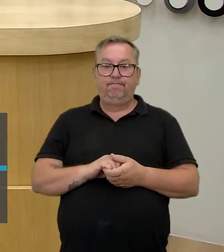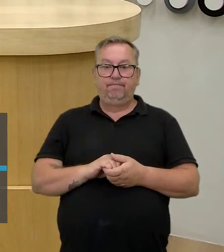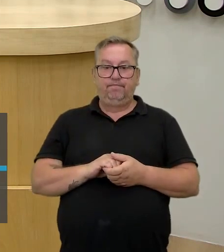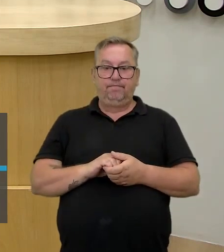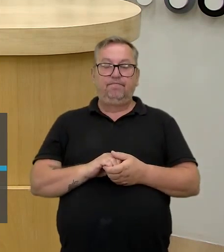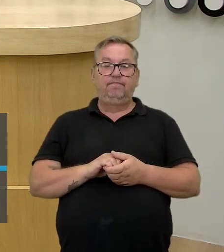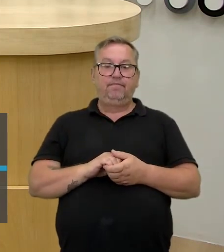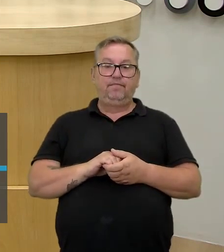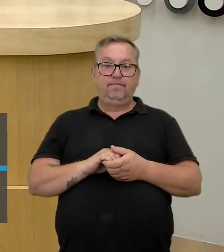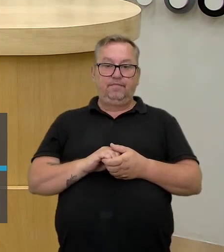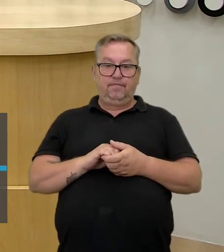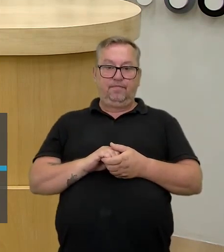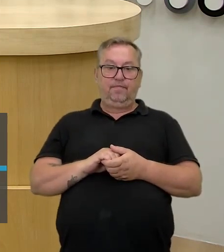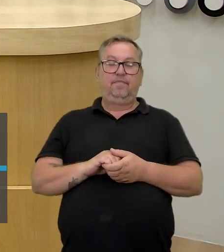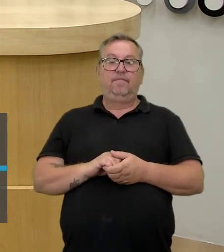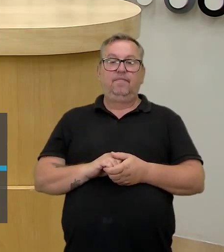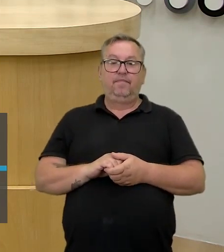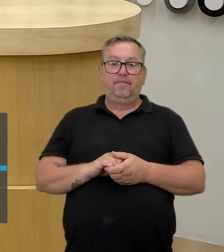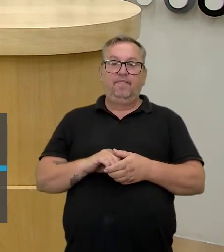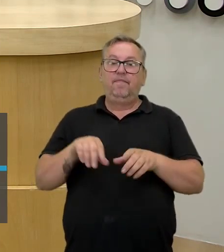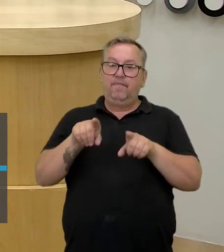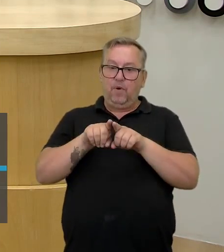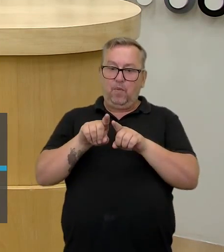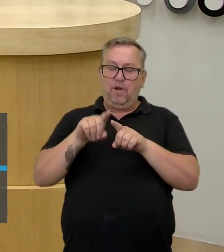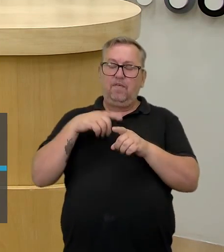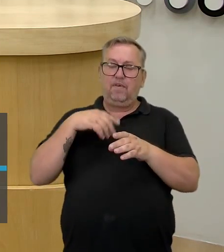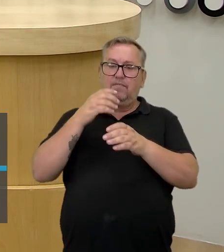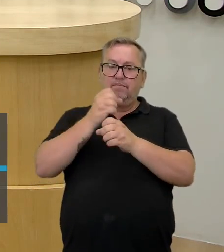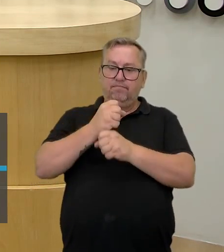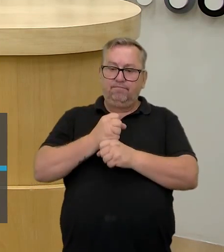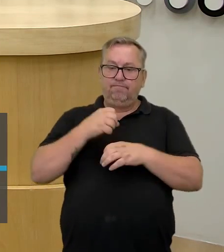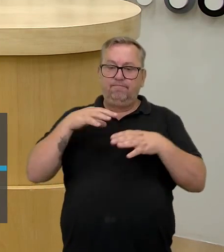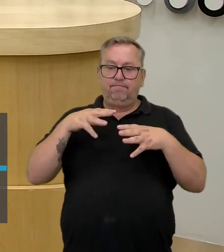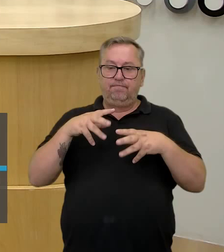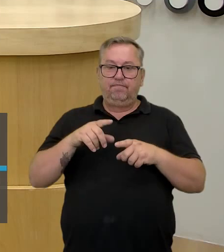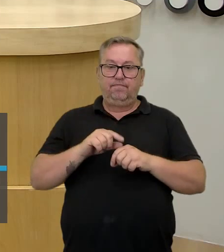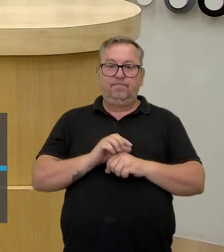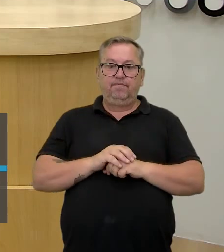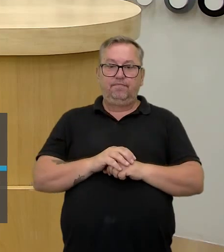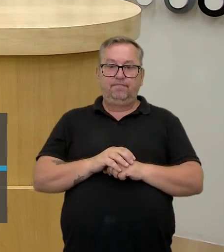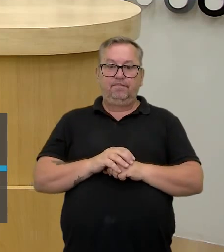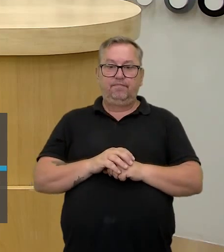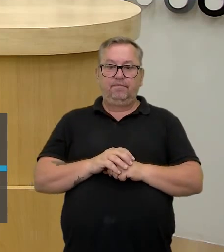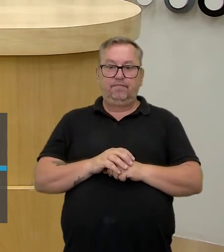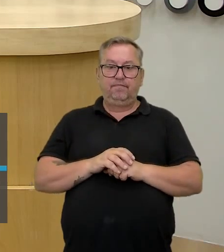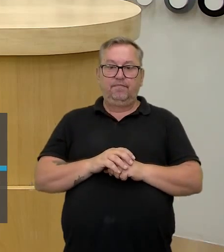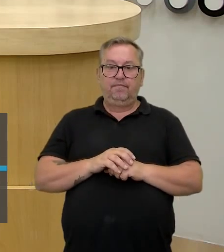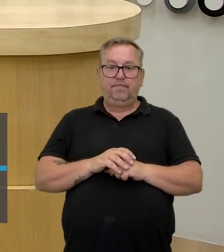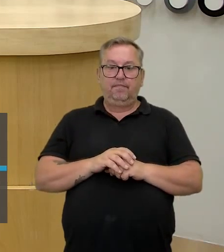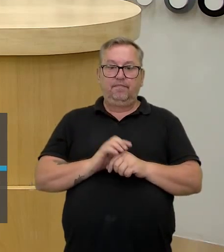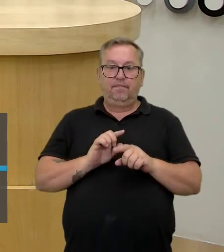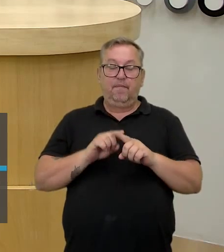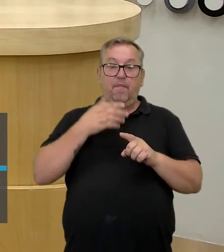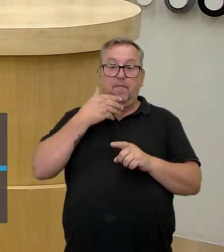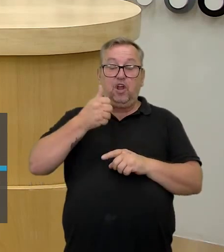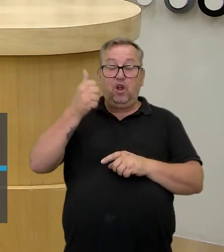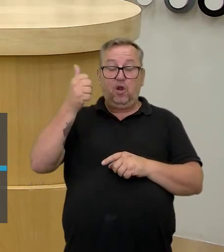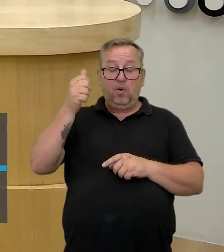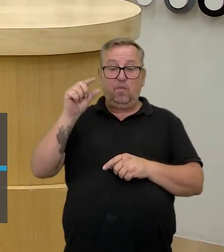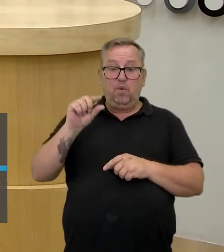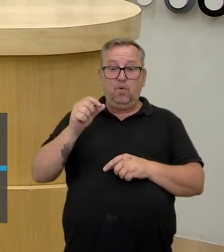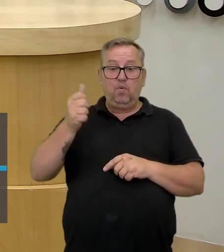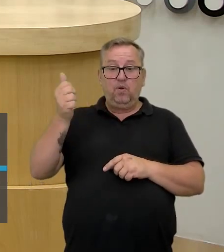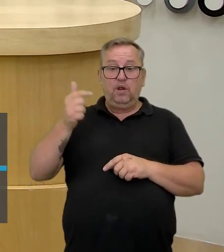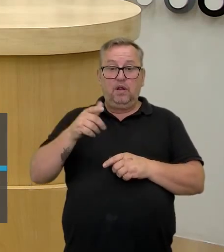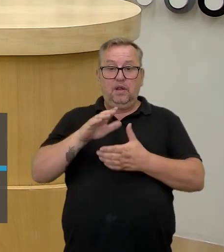uma determinada taxa de juros, que para a caderneta de poupança é baixa, rende pouquinho, né? Mas é melhor render um pouquinho do que não render nada,